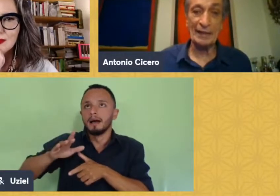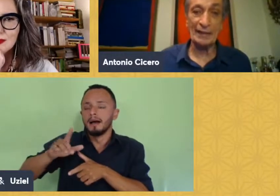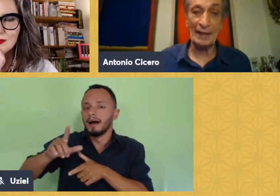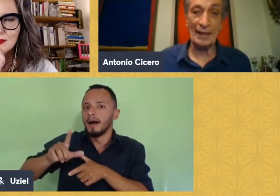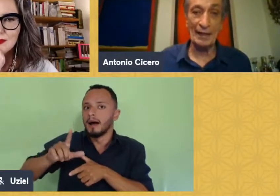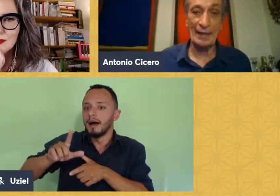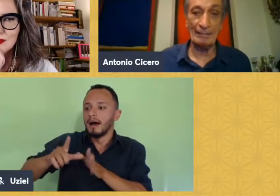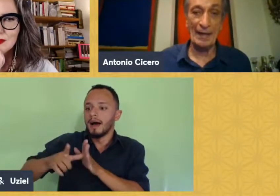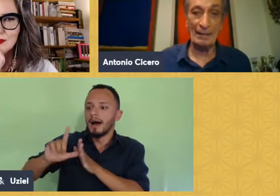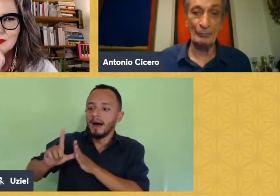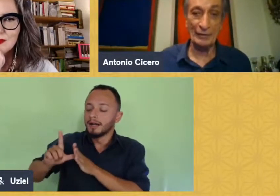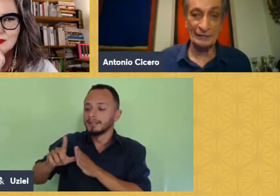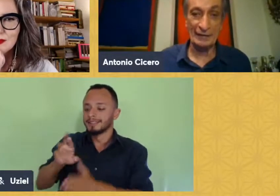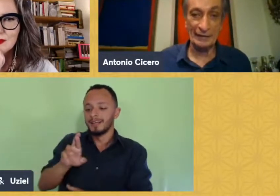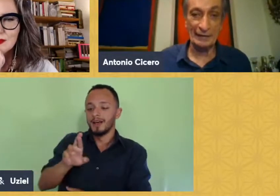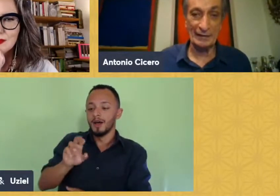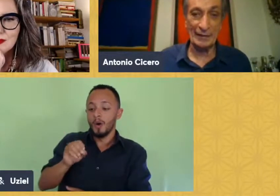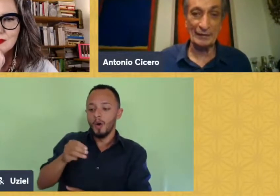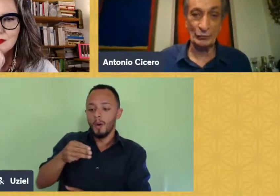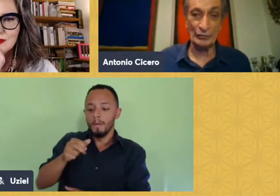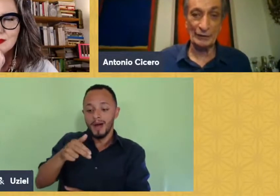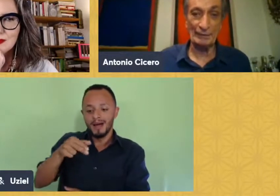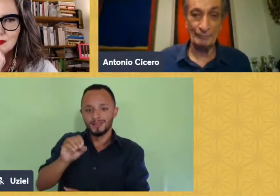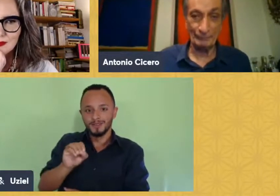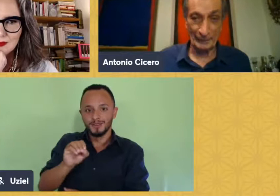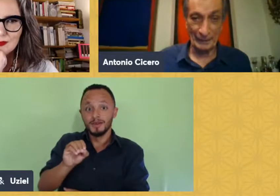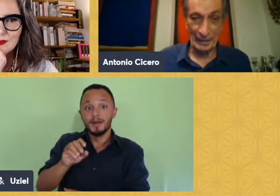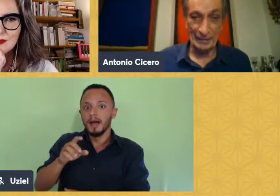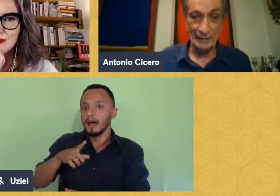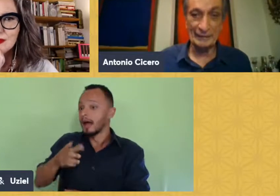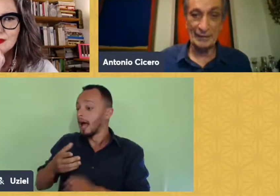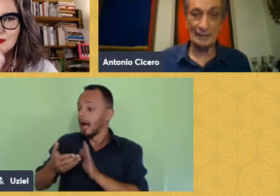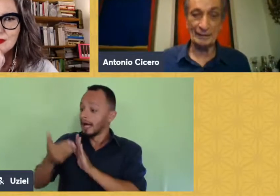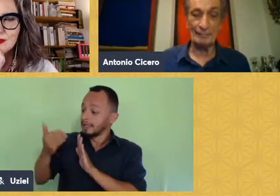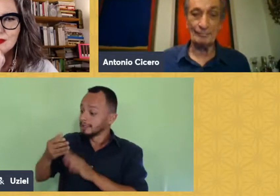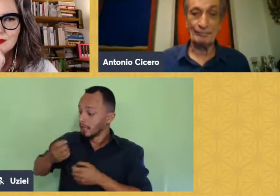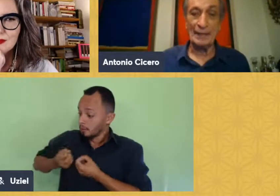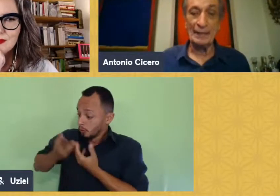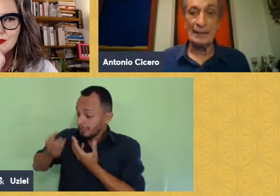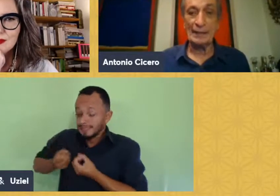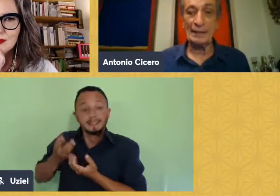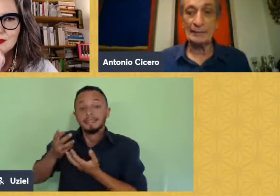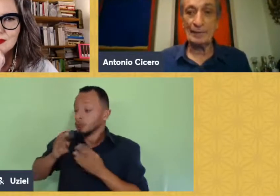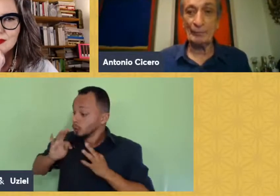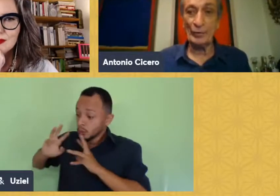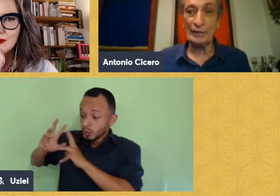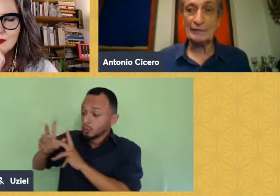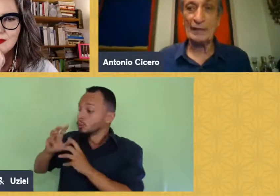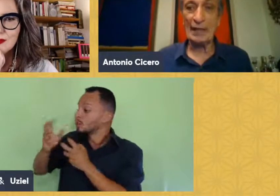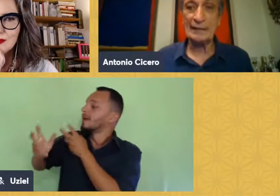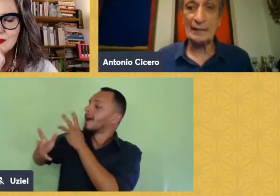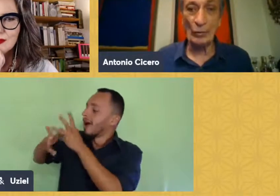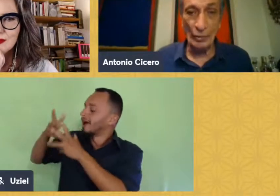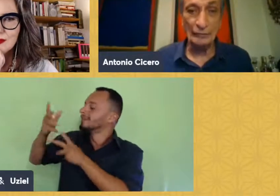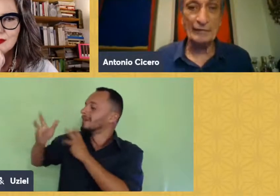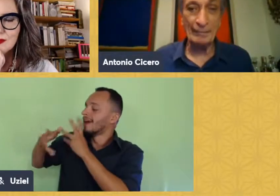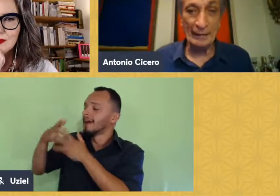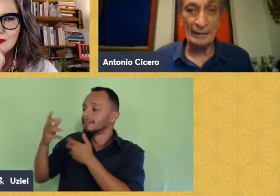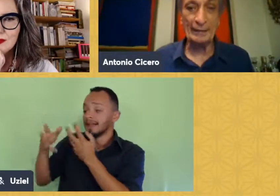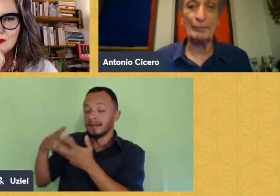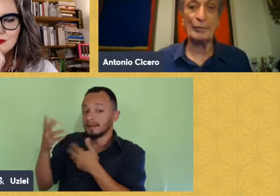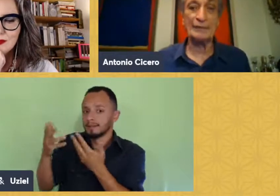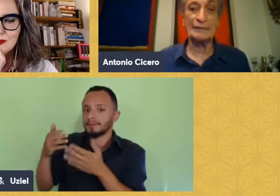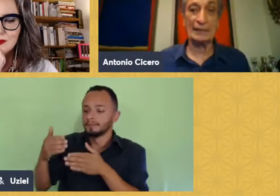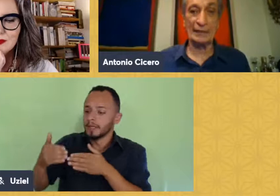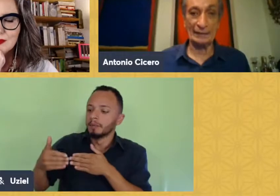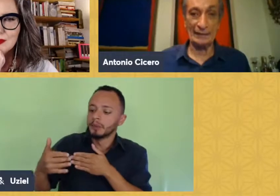Grécia, a poesia grega era toda cantada. Depois, ainda houve